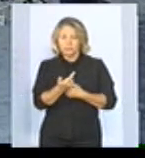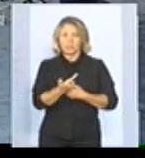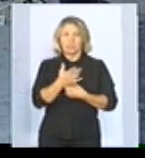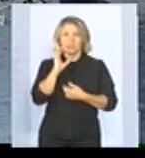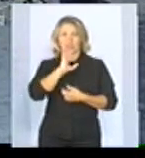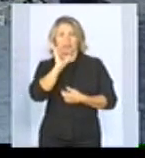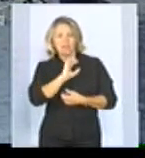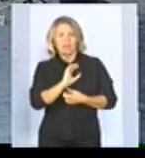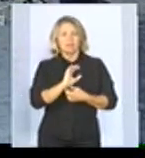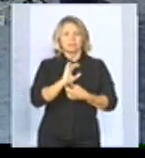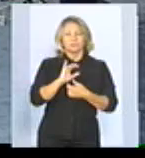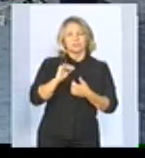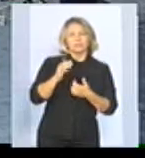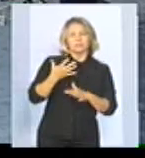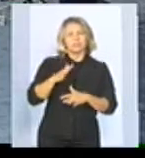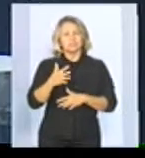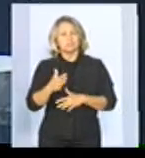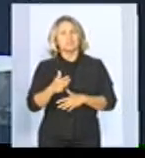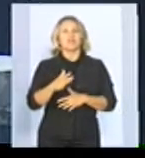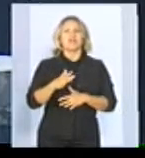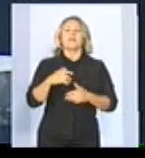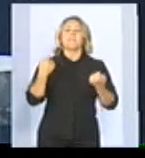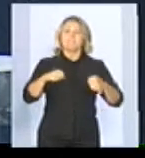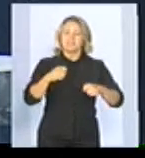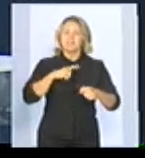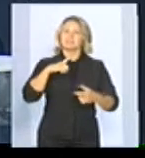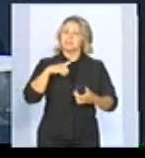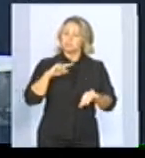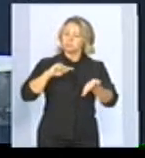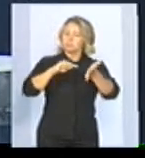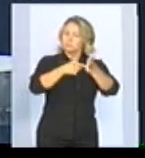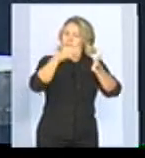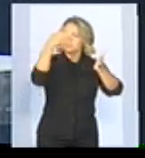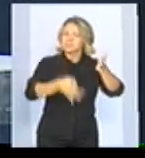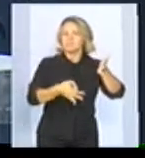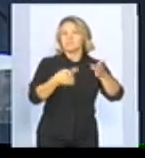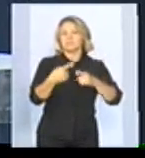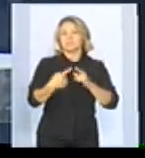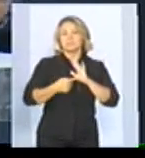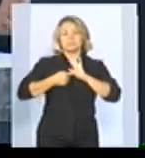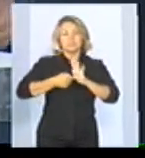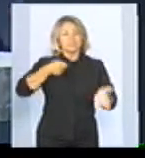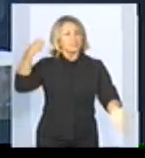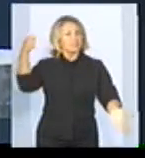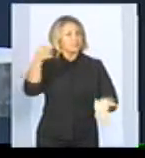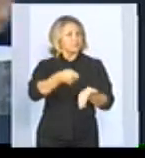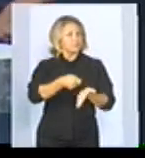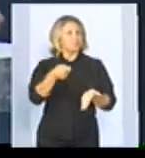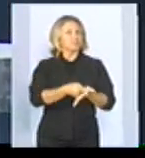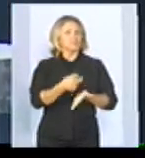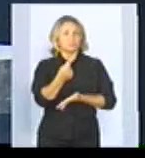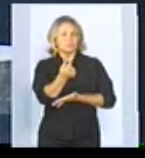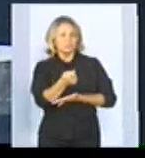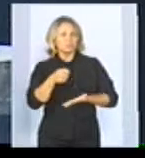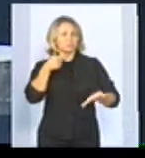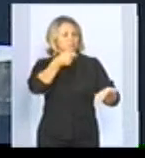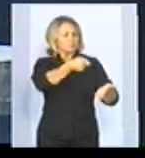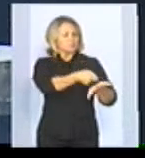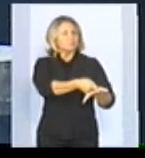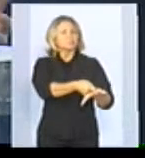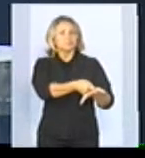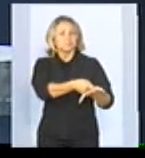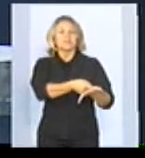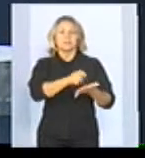um marco regulatório estável é absolutamente necessário é ele que traz a garantia de que esses investimentos sejam feitos e que